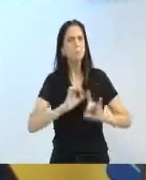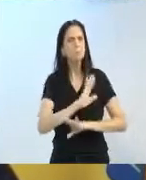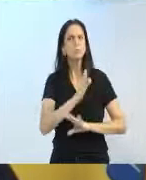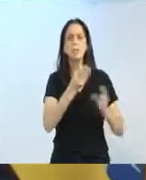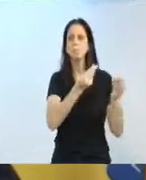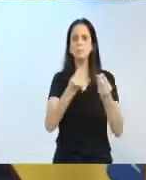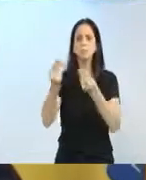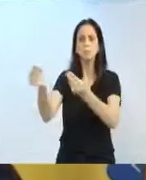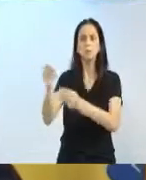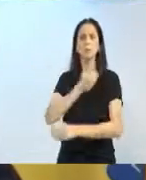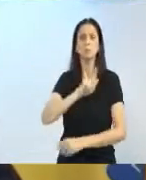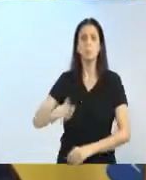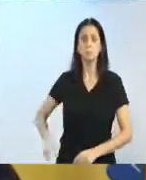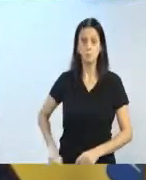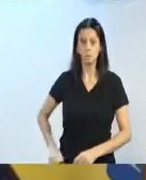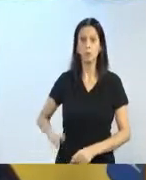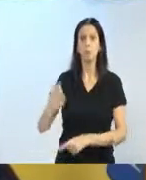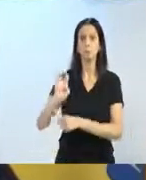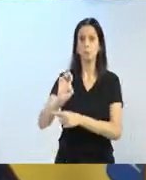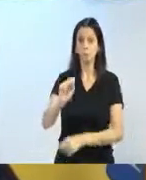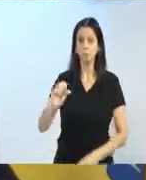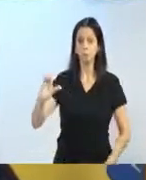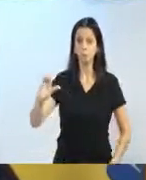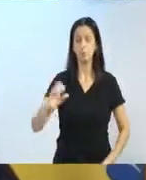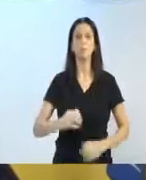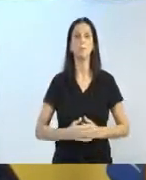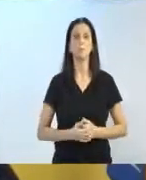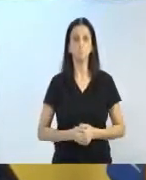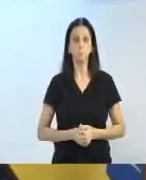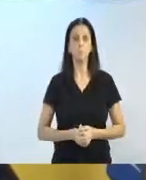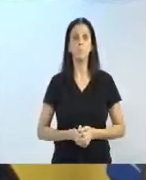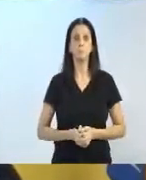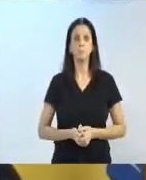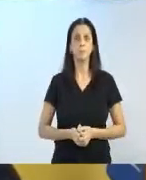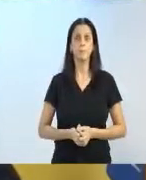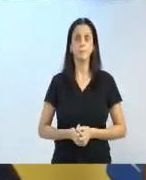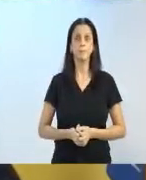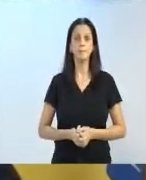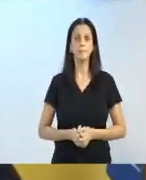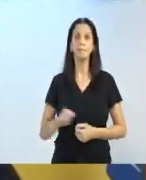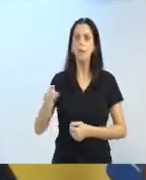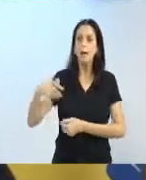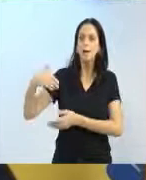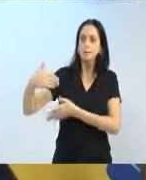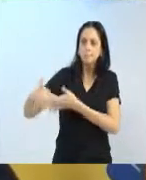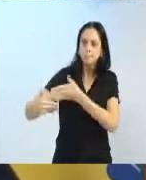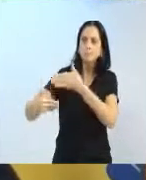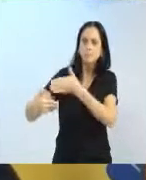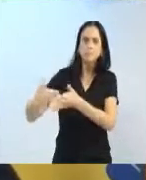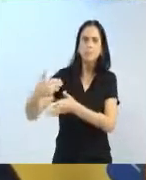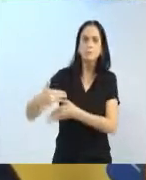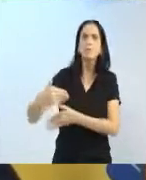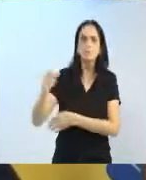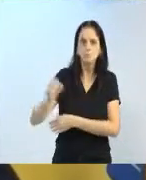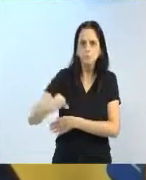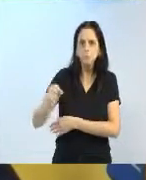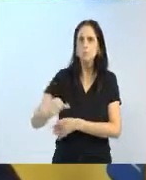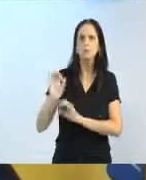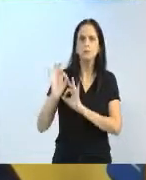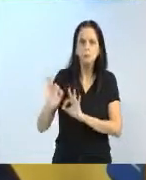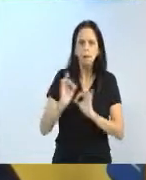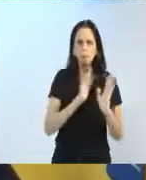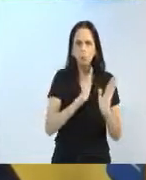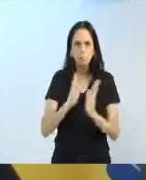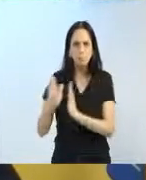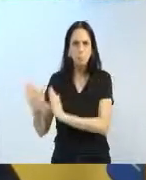governo do Estado, isso está em bastante, enfim, o andamento está sendo dado de forma correta.